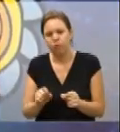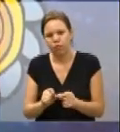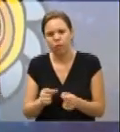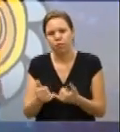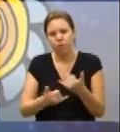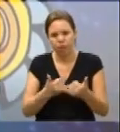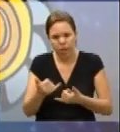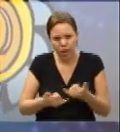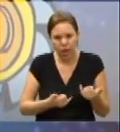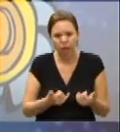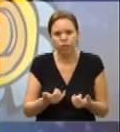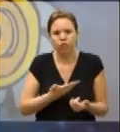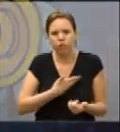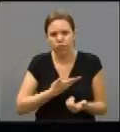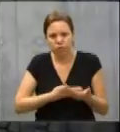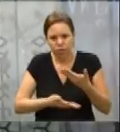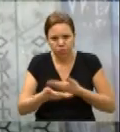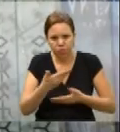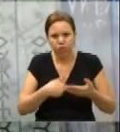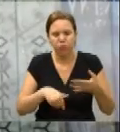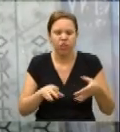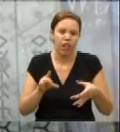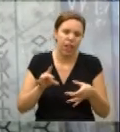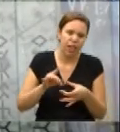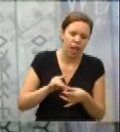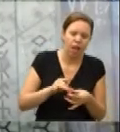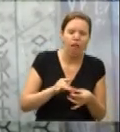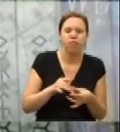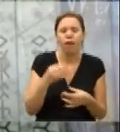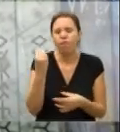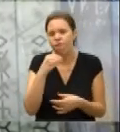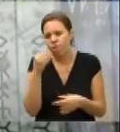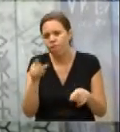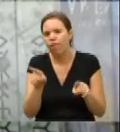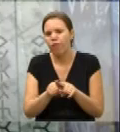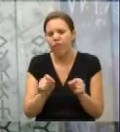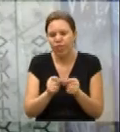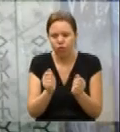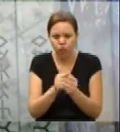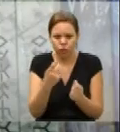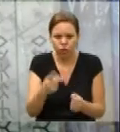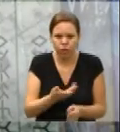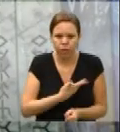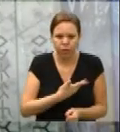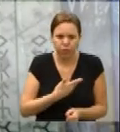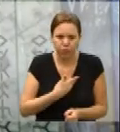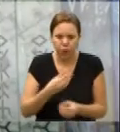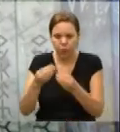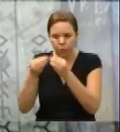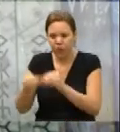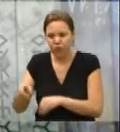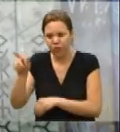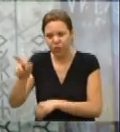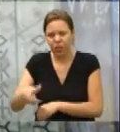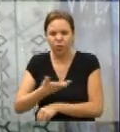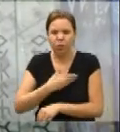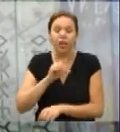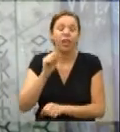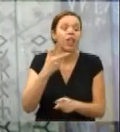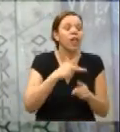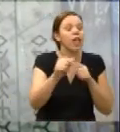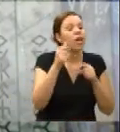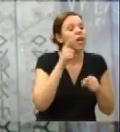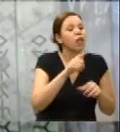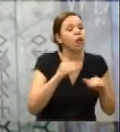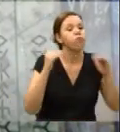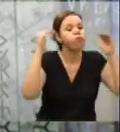e é um jogo de trapaça e de alianças que você vai fazer com o seu amigo para prejudicar ele, e ganha aquele que chegar no